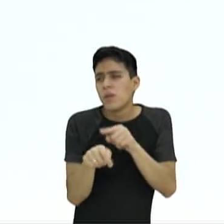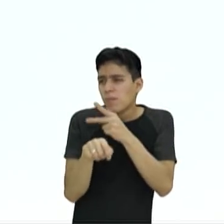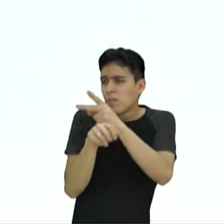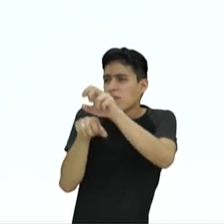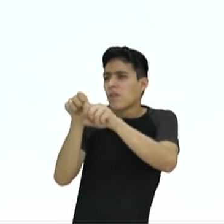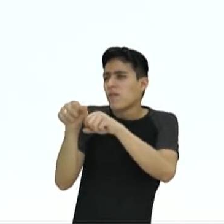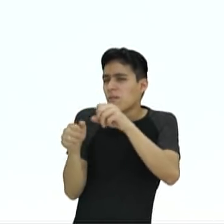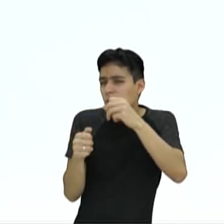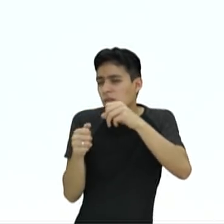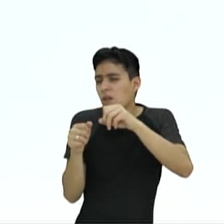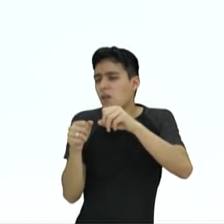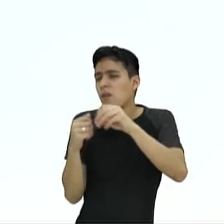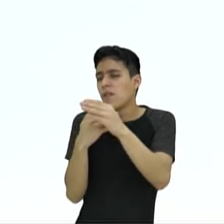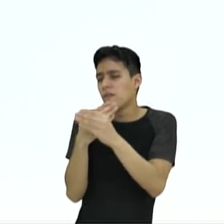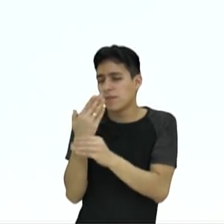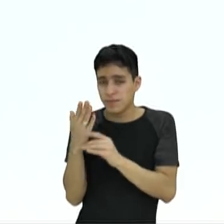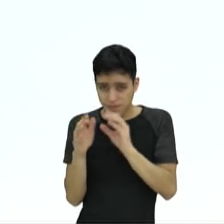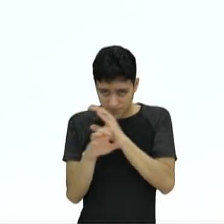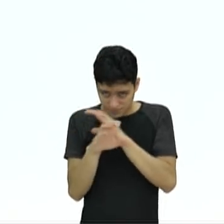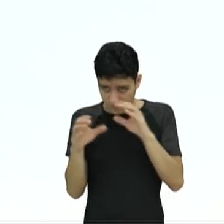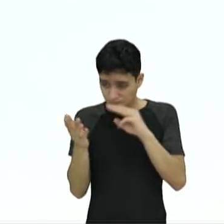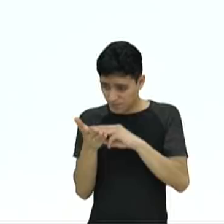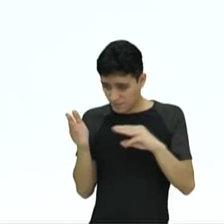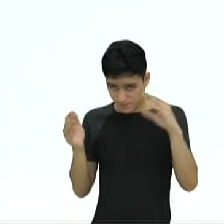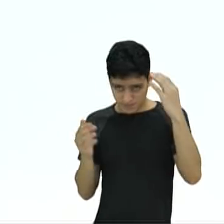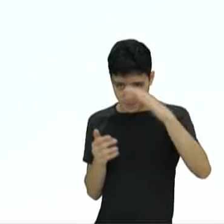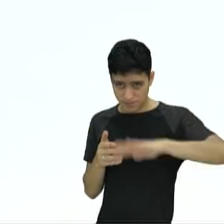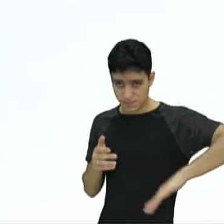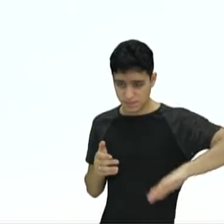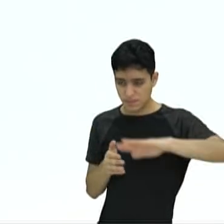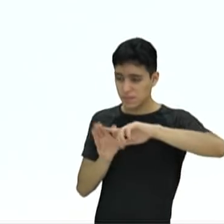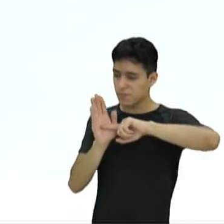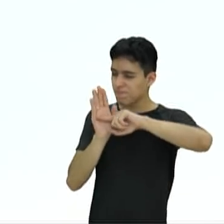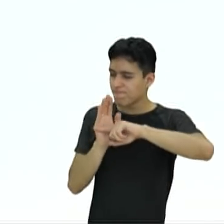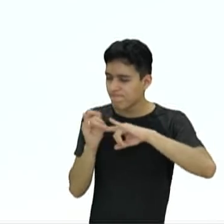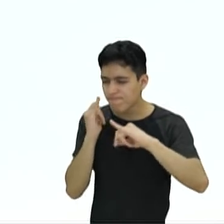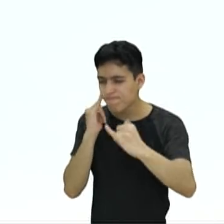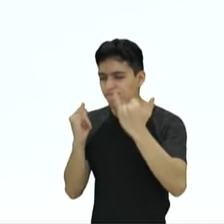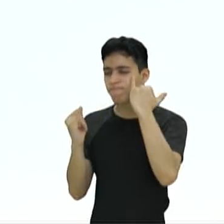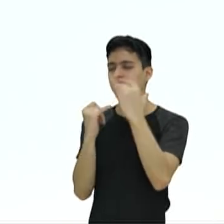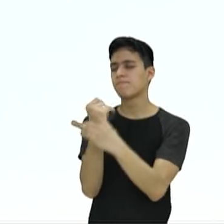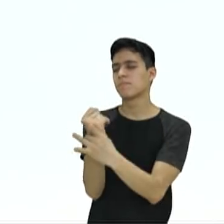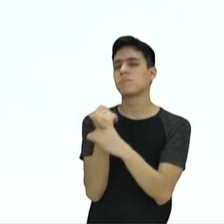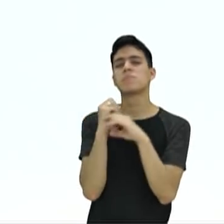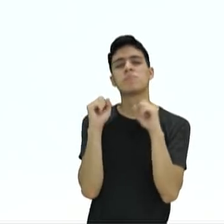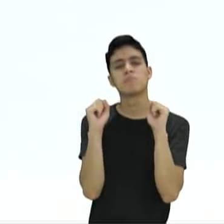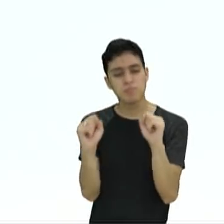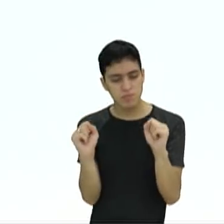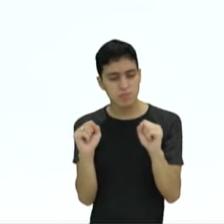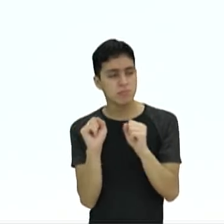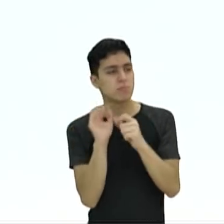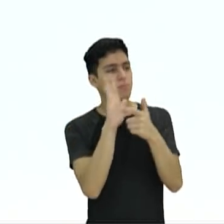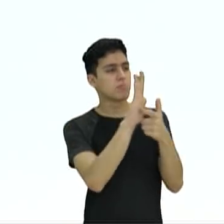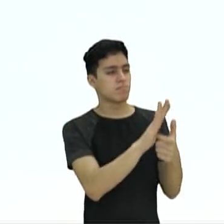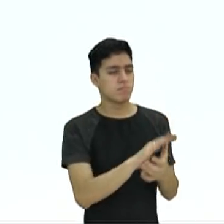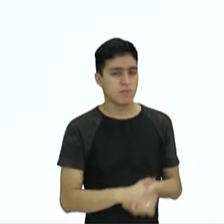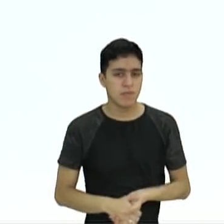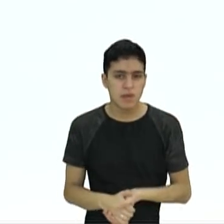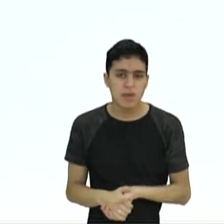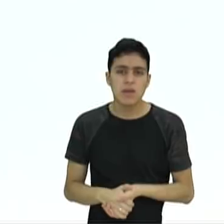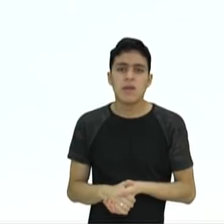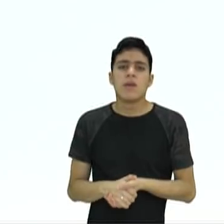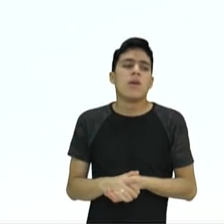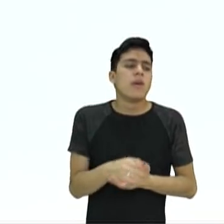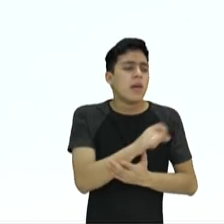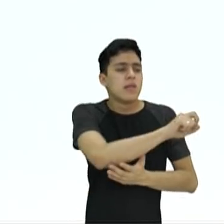fontes confiáveis. Estou falando de método científico, de busca de informações seguras que possam ser demonstradas, até